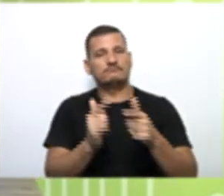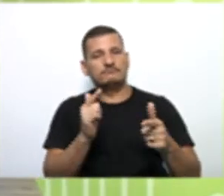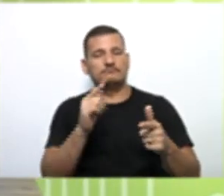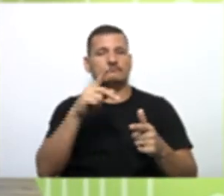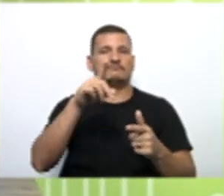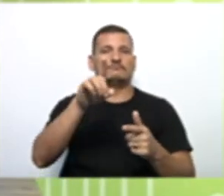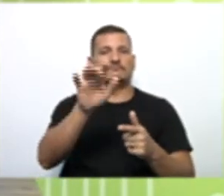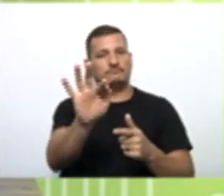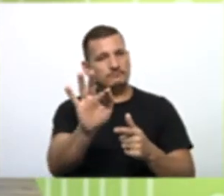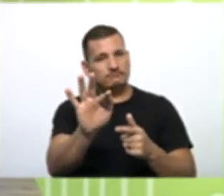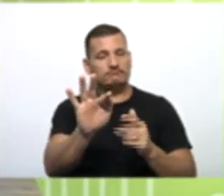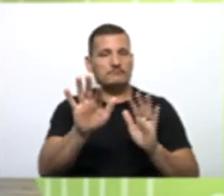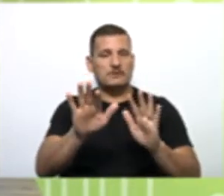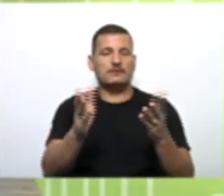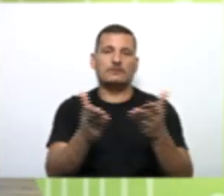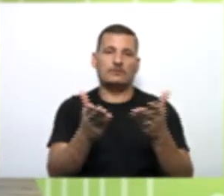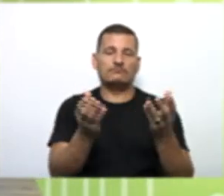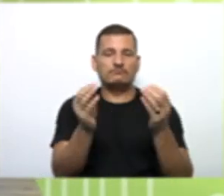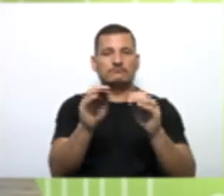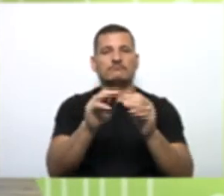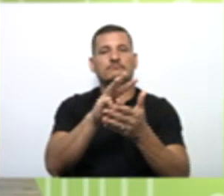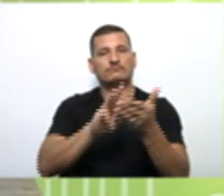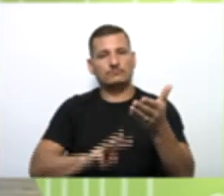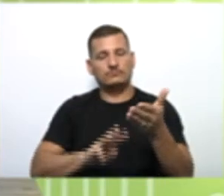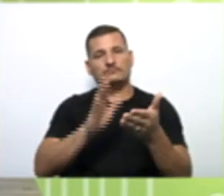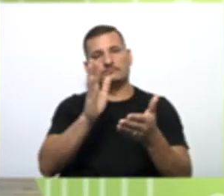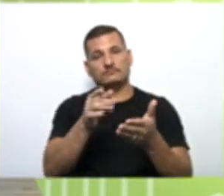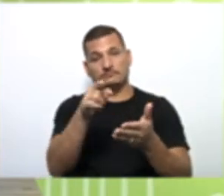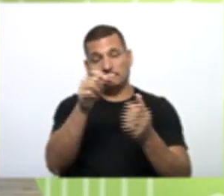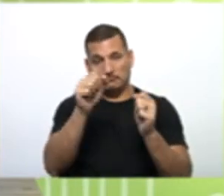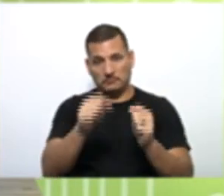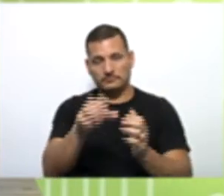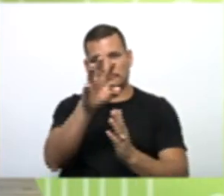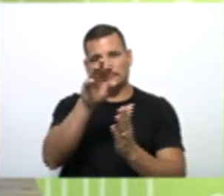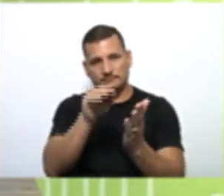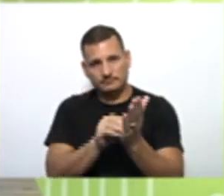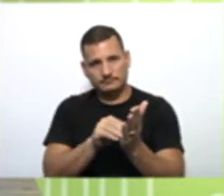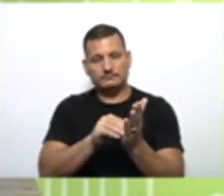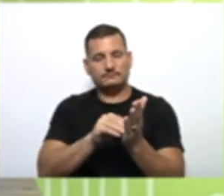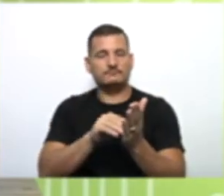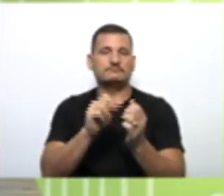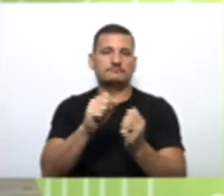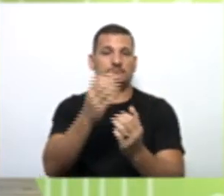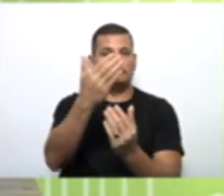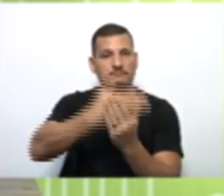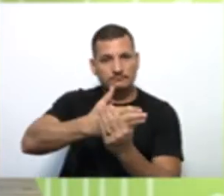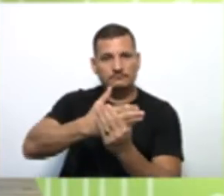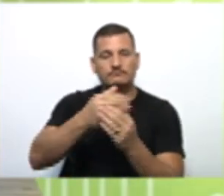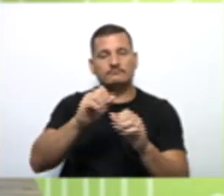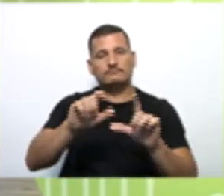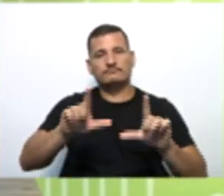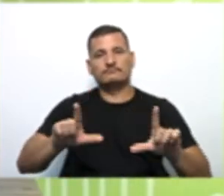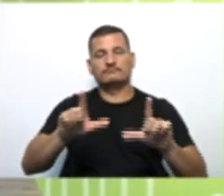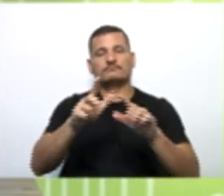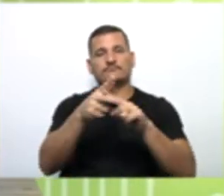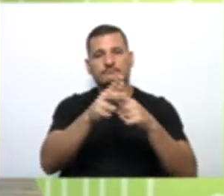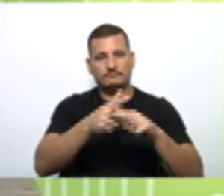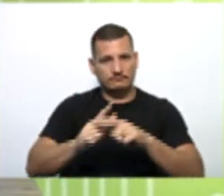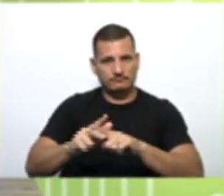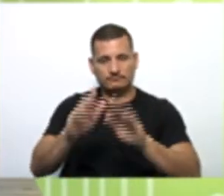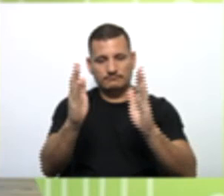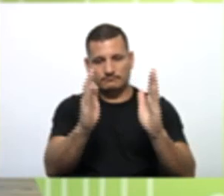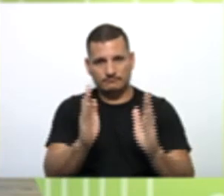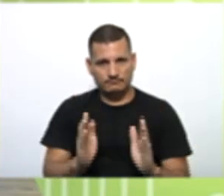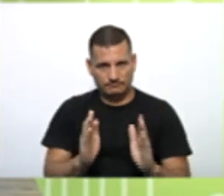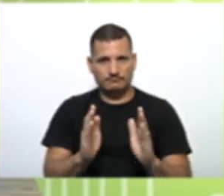no formato do arquivo, mas agora o arquivo já está em Word, vocês já podem baixar o arquivo e fazer a edição e a formatação de acordo com